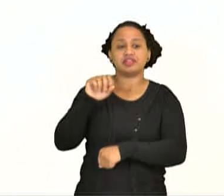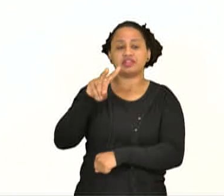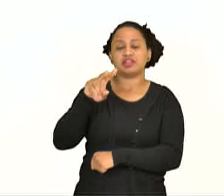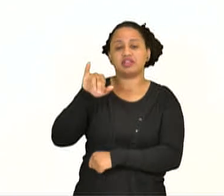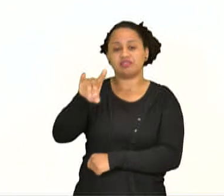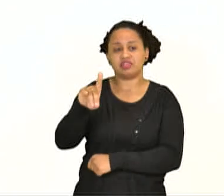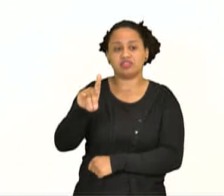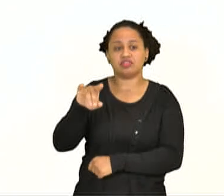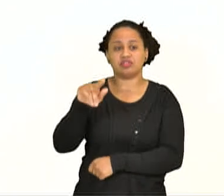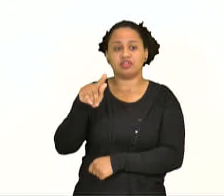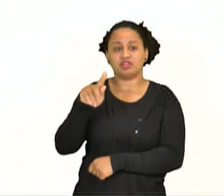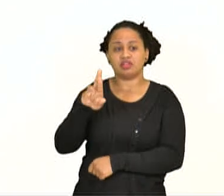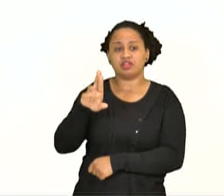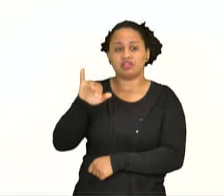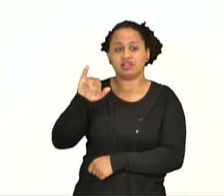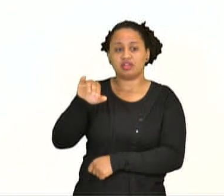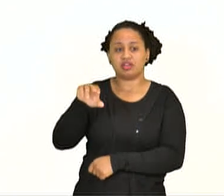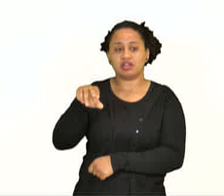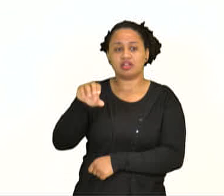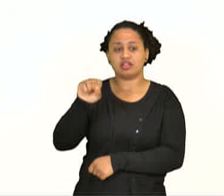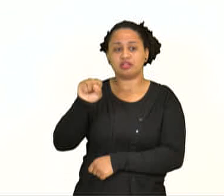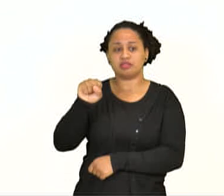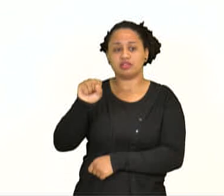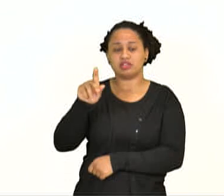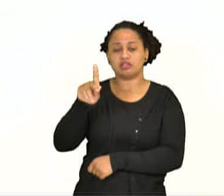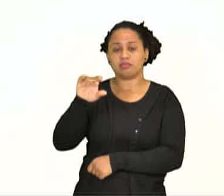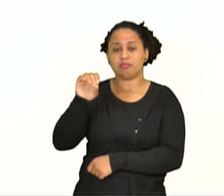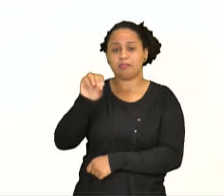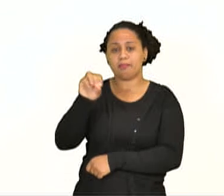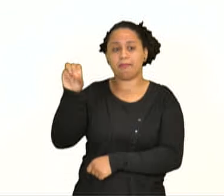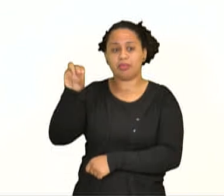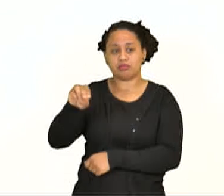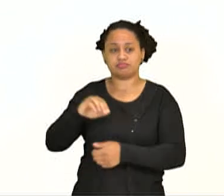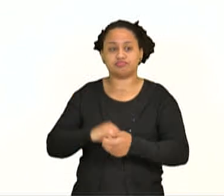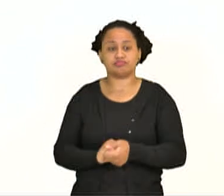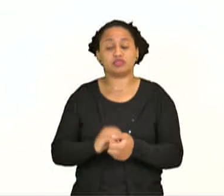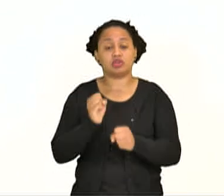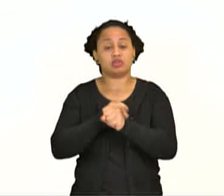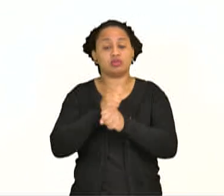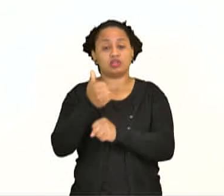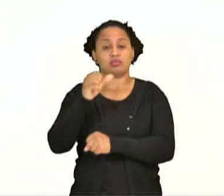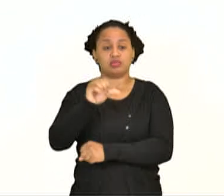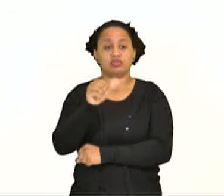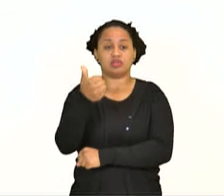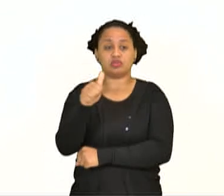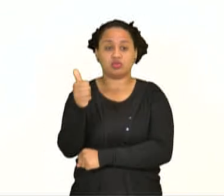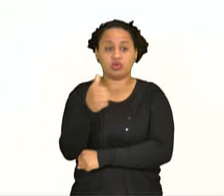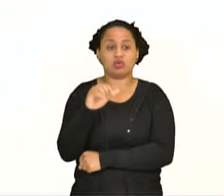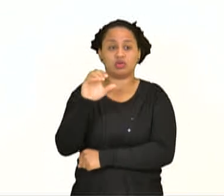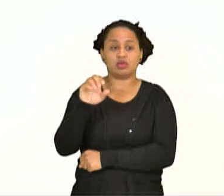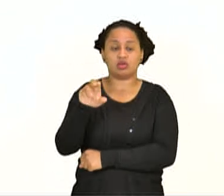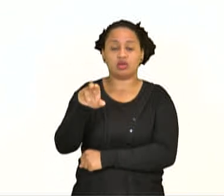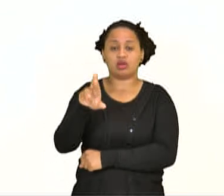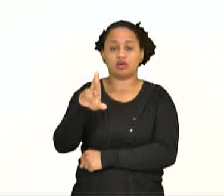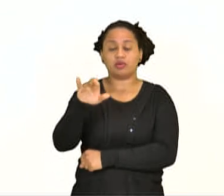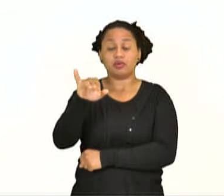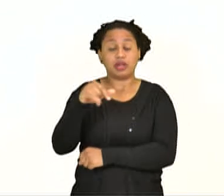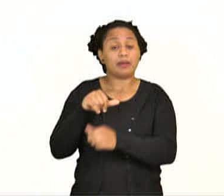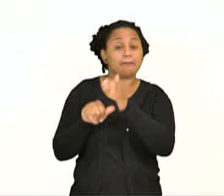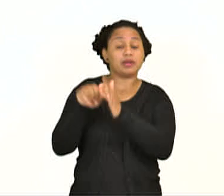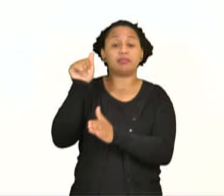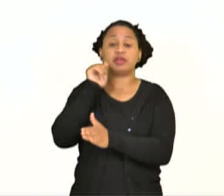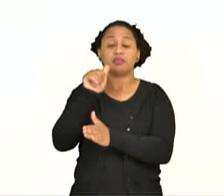David Greenspan. Em 1911, Curie se tornou a primeira mulher a ganhar o prêmio Nobel, o